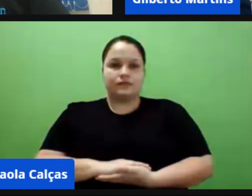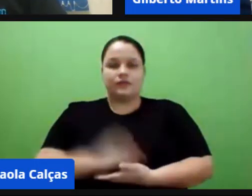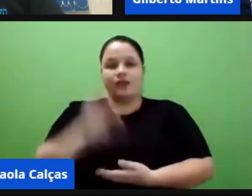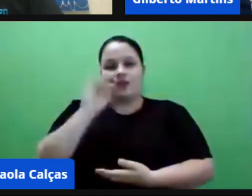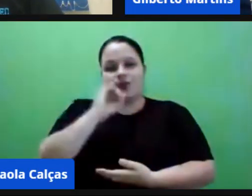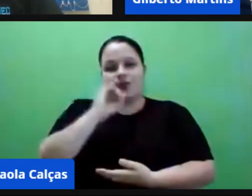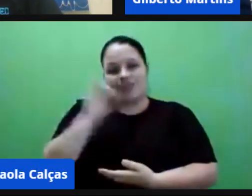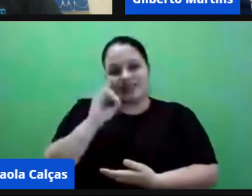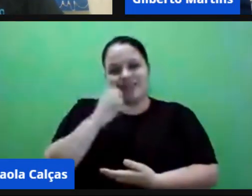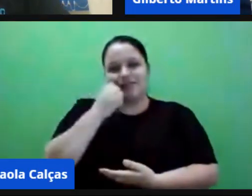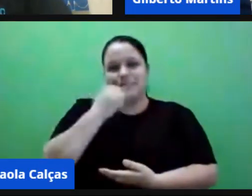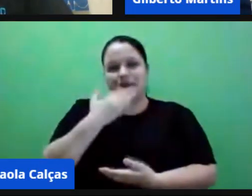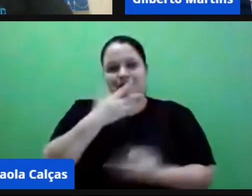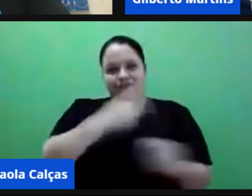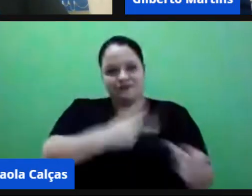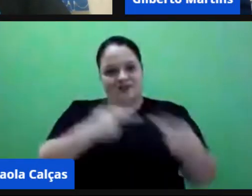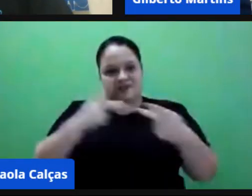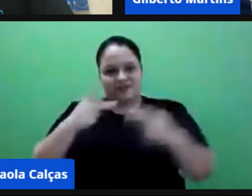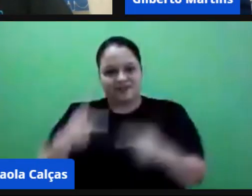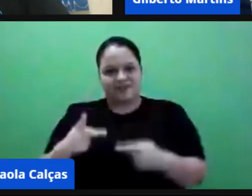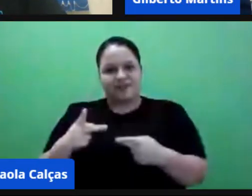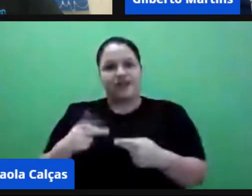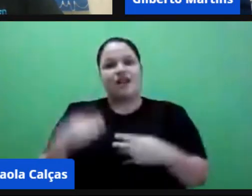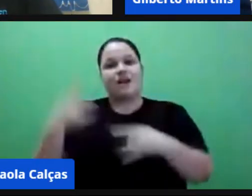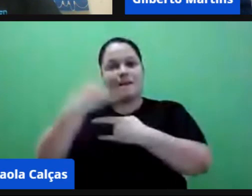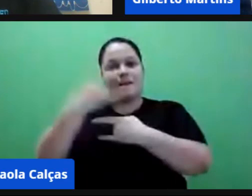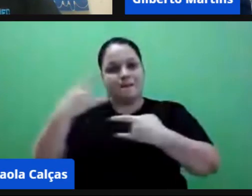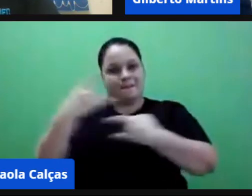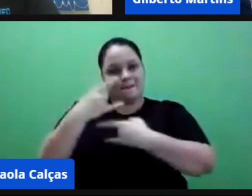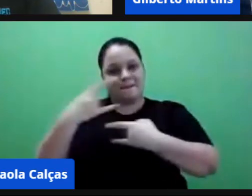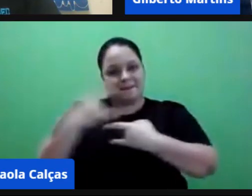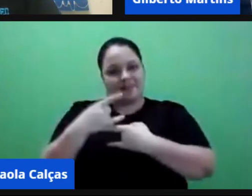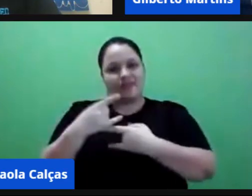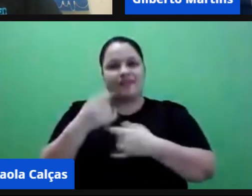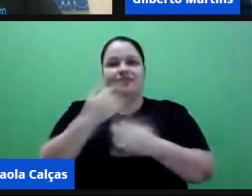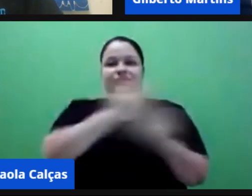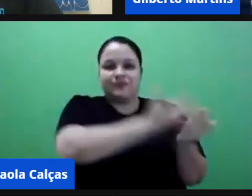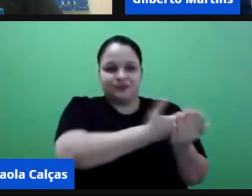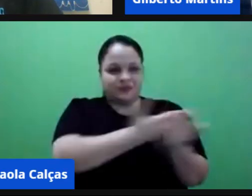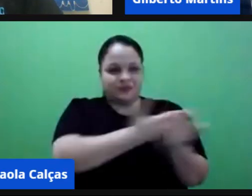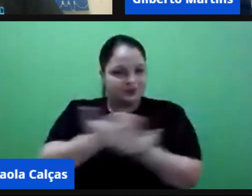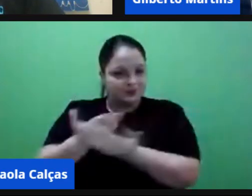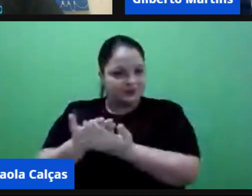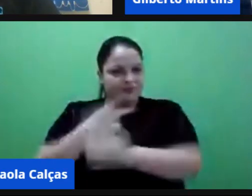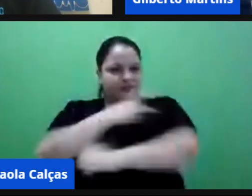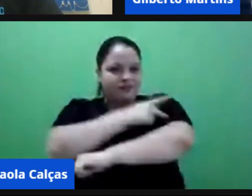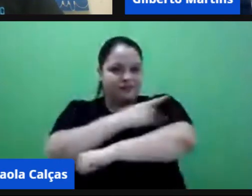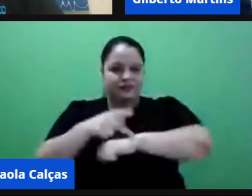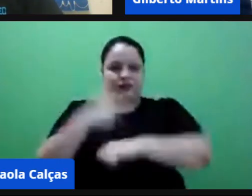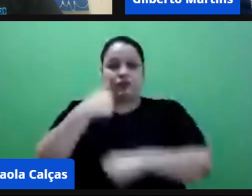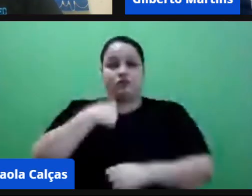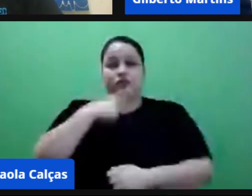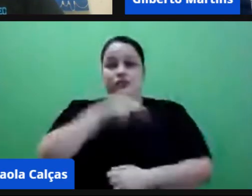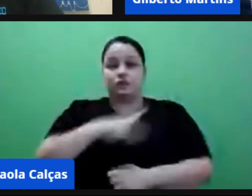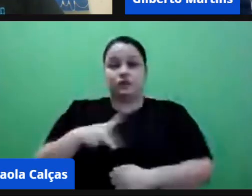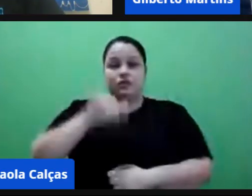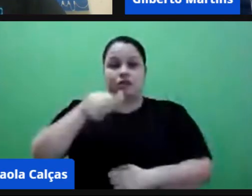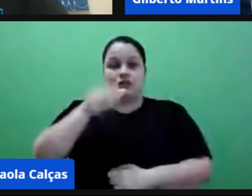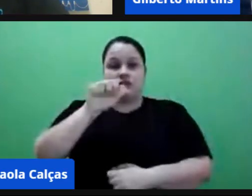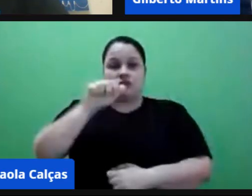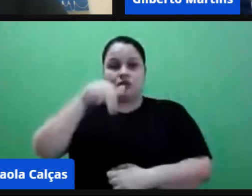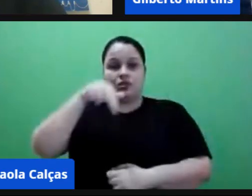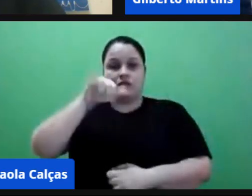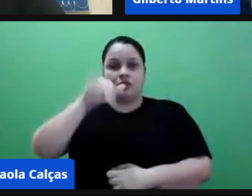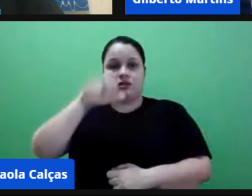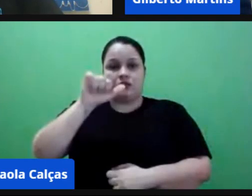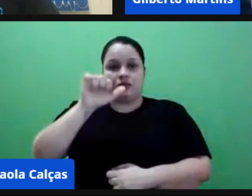Olá, sejam bem-vindos a mais uma live do Reflexão Pedagógica. Eu sou a professora Janine e a equipe do quarto